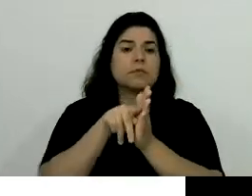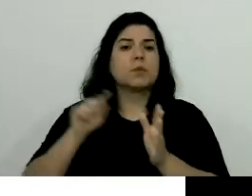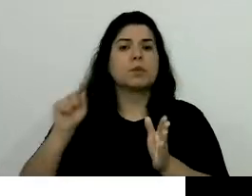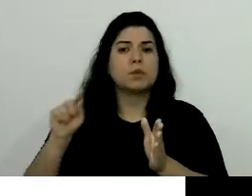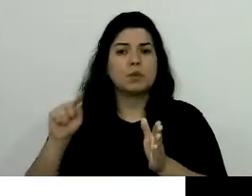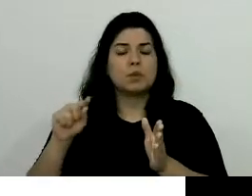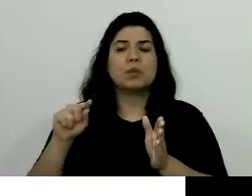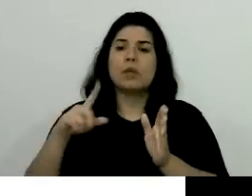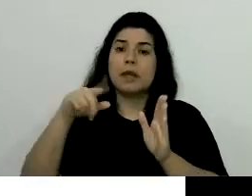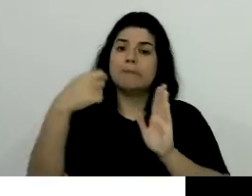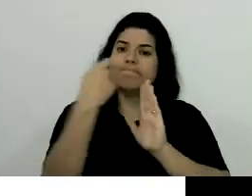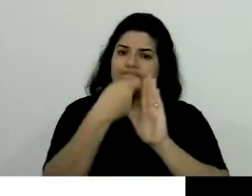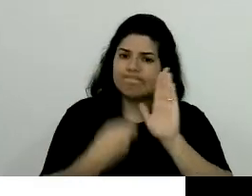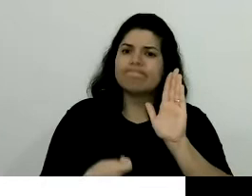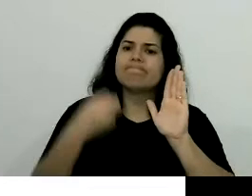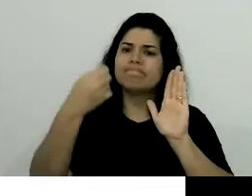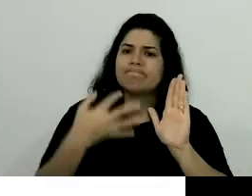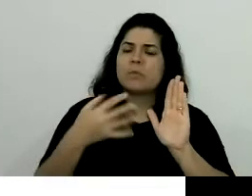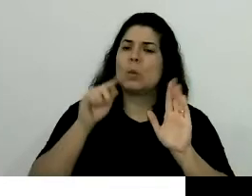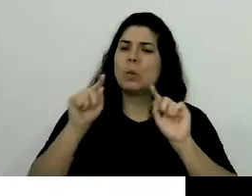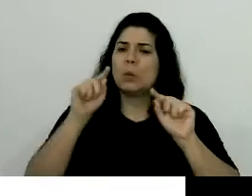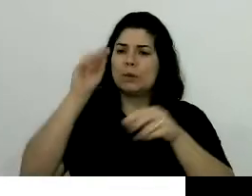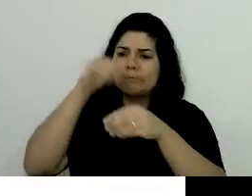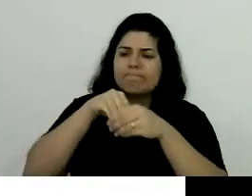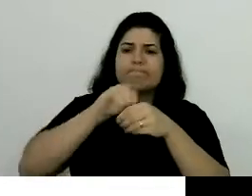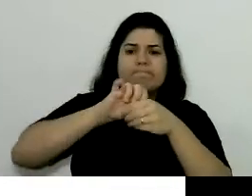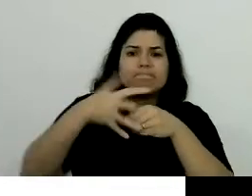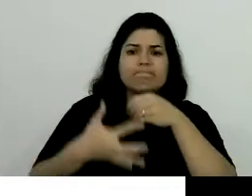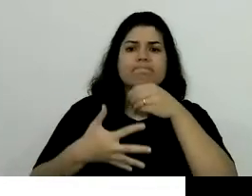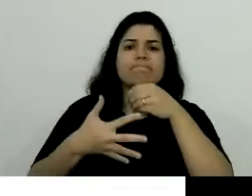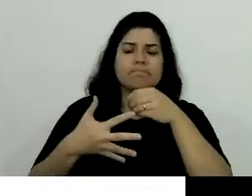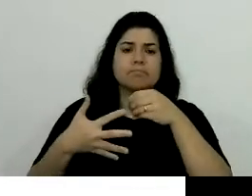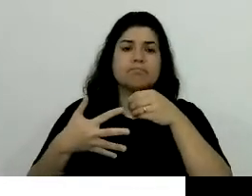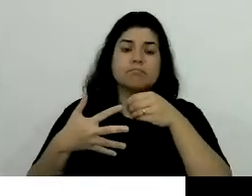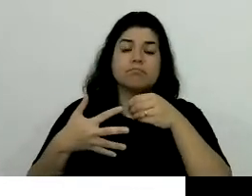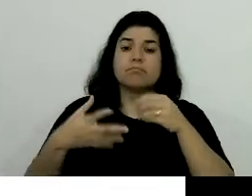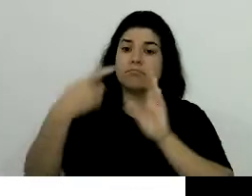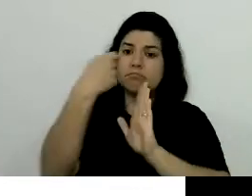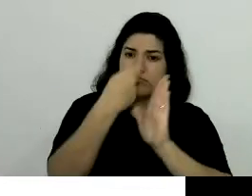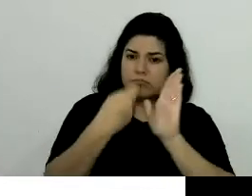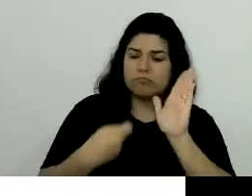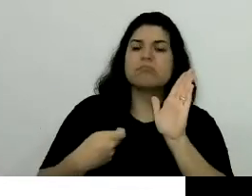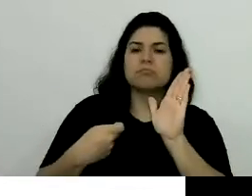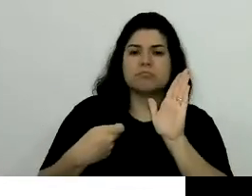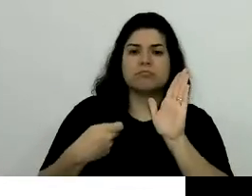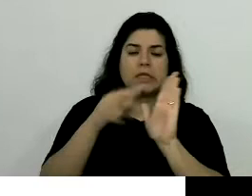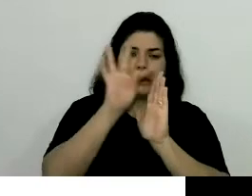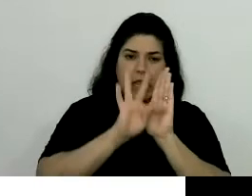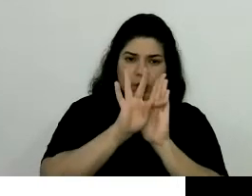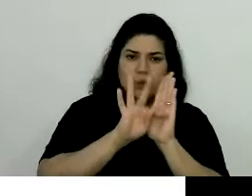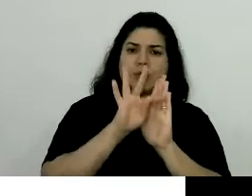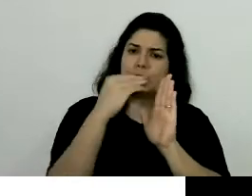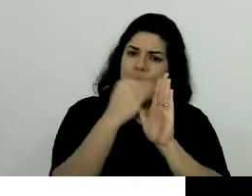à própria descrição desse conteúdo. Acabamos adotando uma descrição por meio de descritores, sem uma descrição textual,